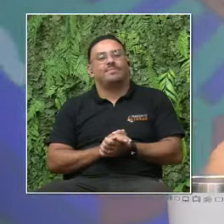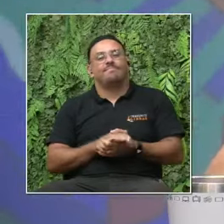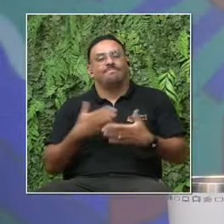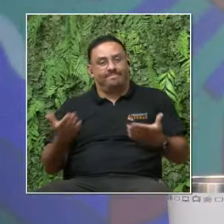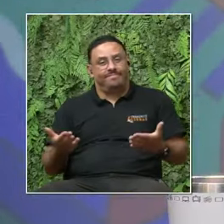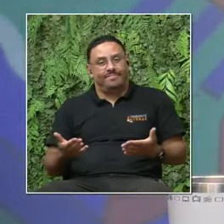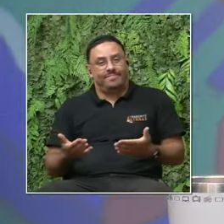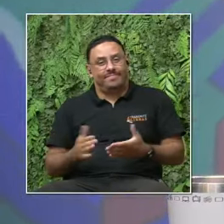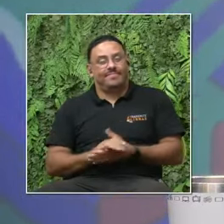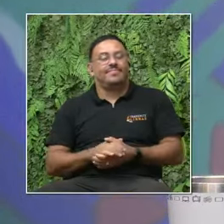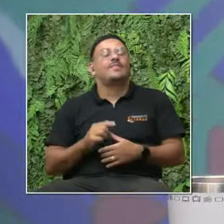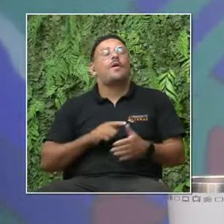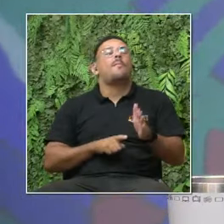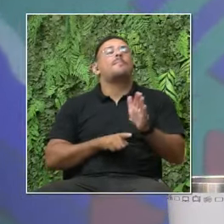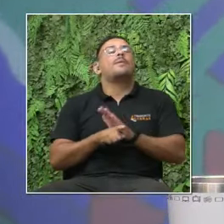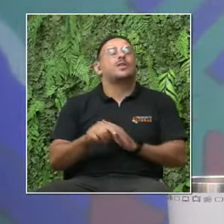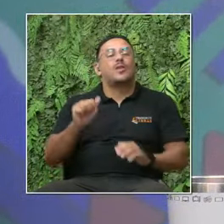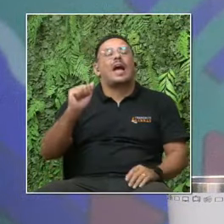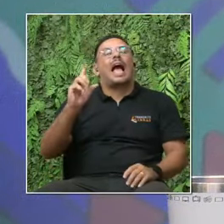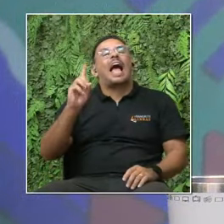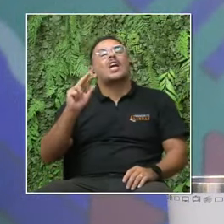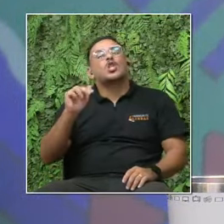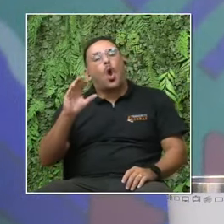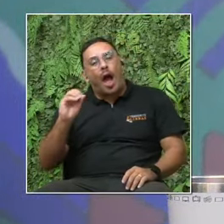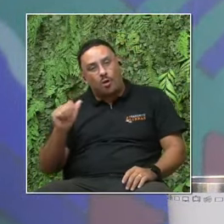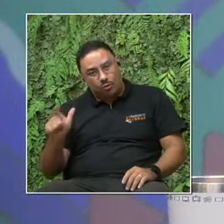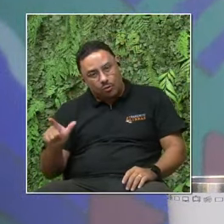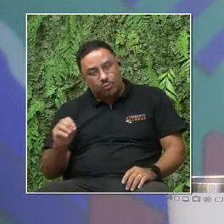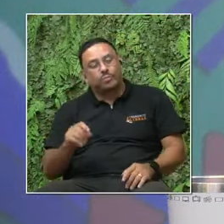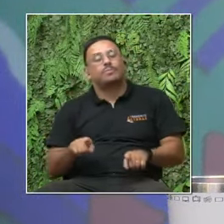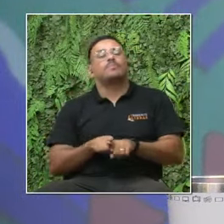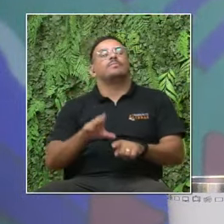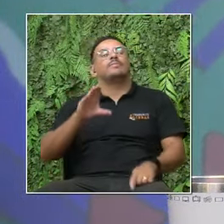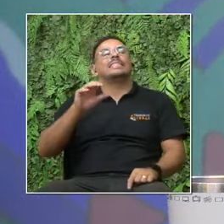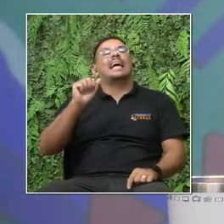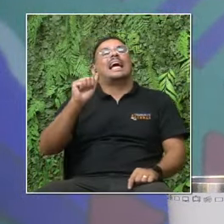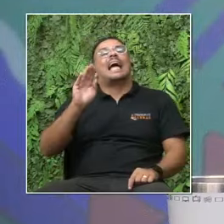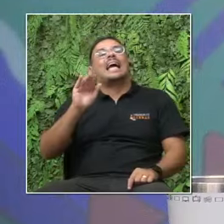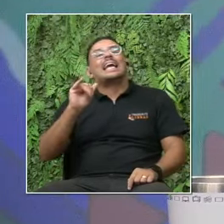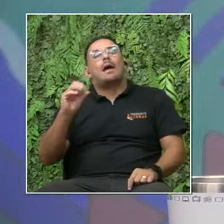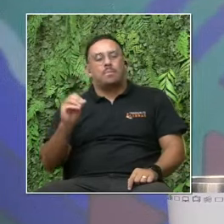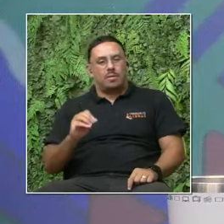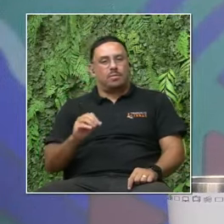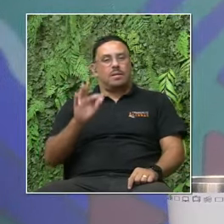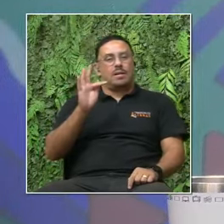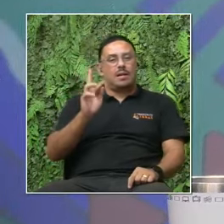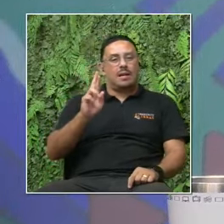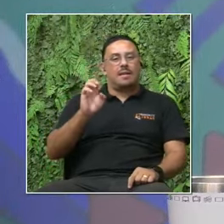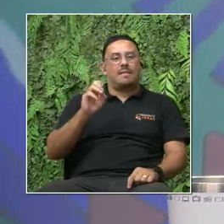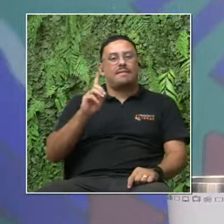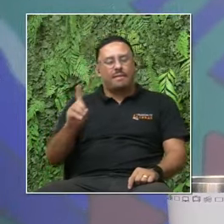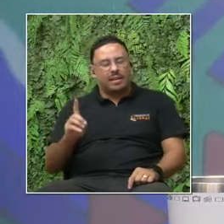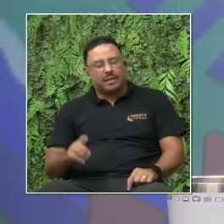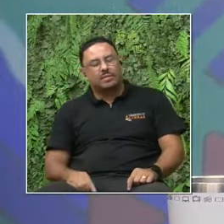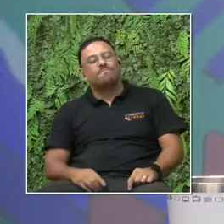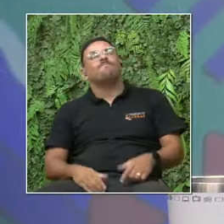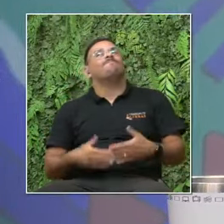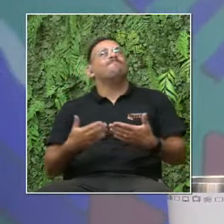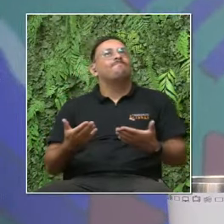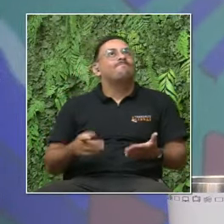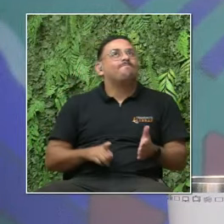Independência eu vou perguntar pro adalo leal e para cabido Fred foi o